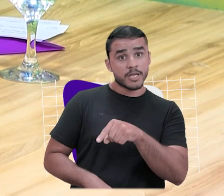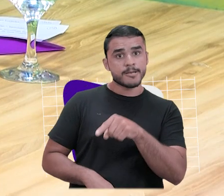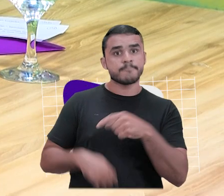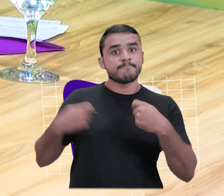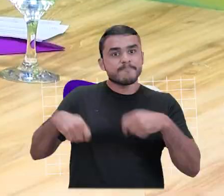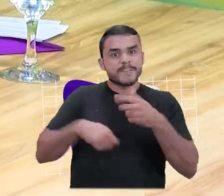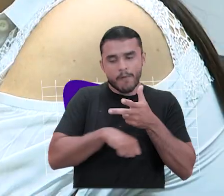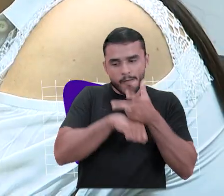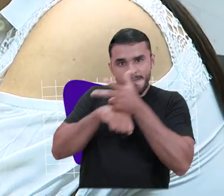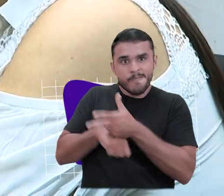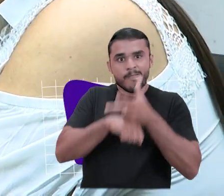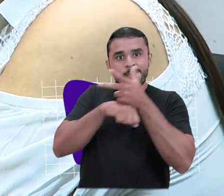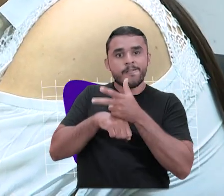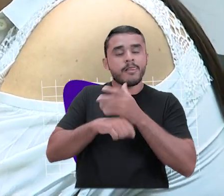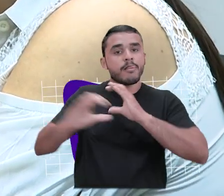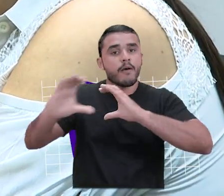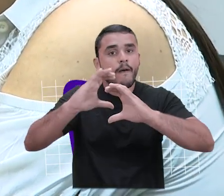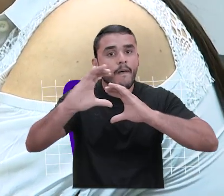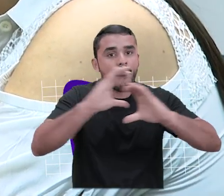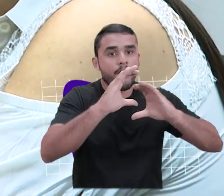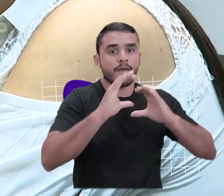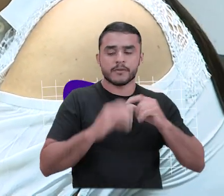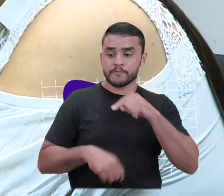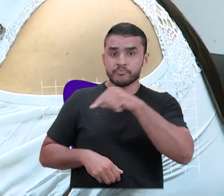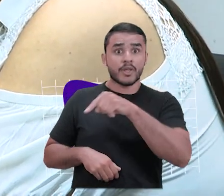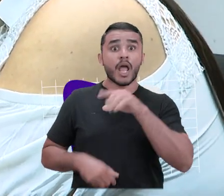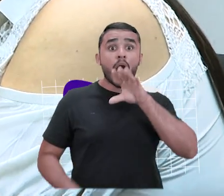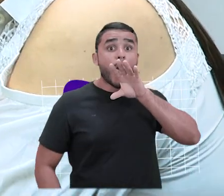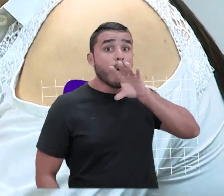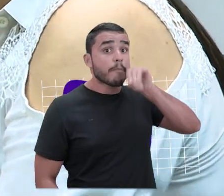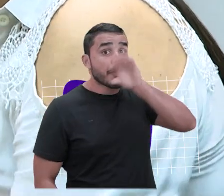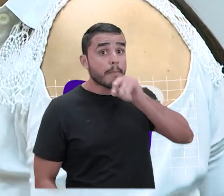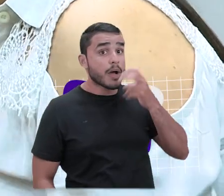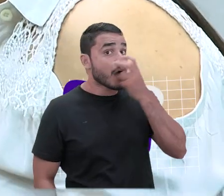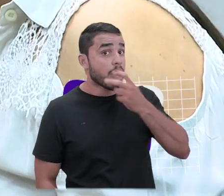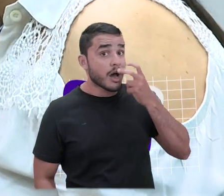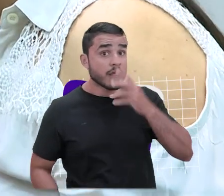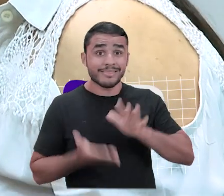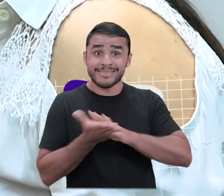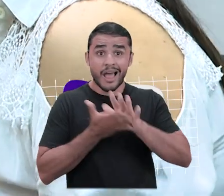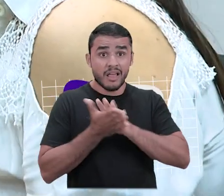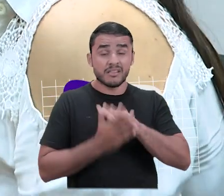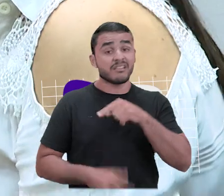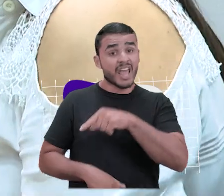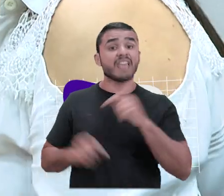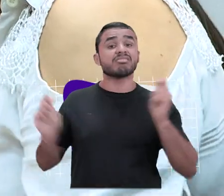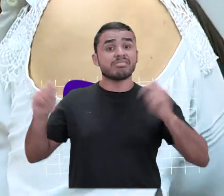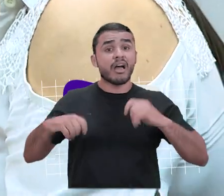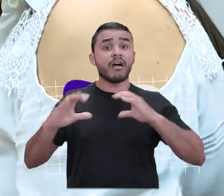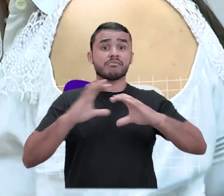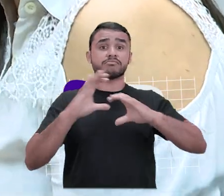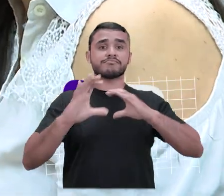que mesmo que ele não tivesse voz verbalizada, né, ele poderia se comunicar de outra forma. E